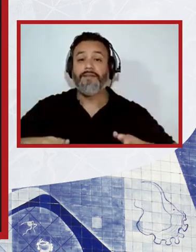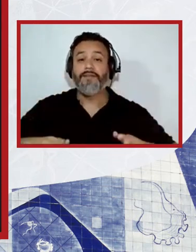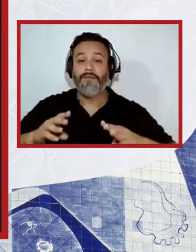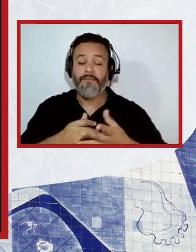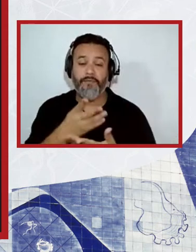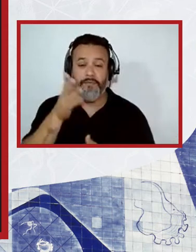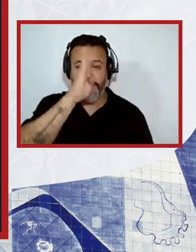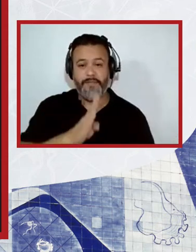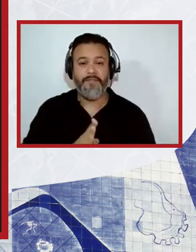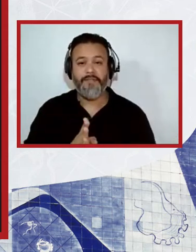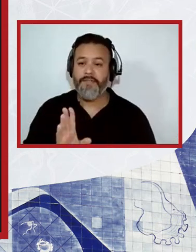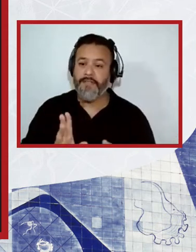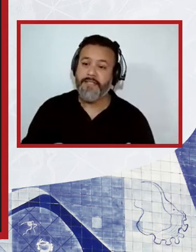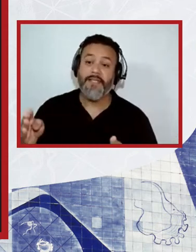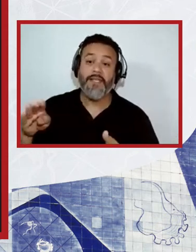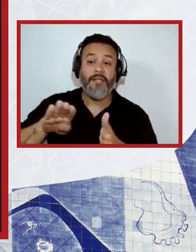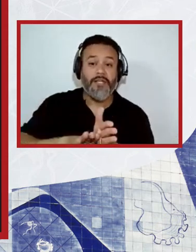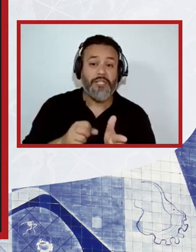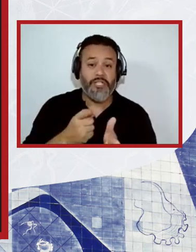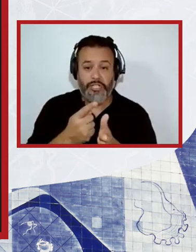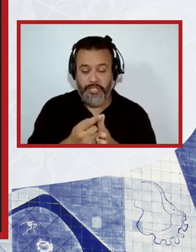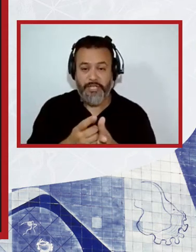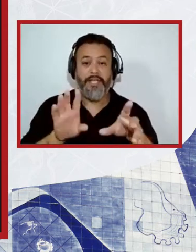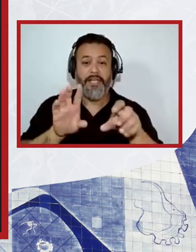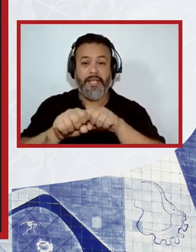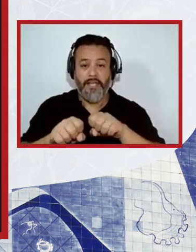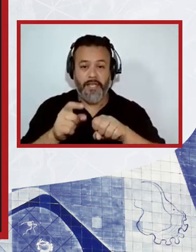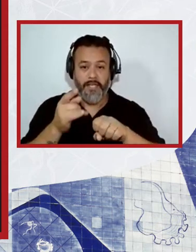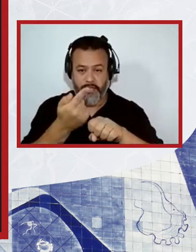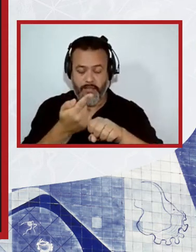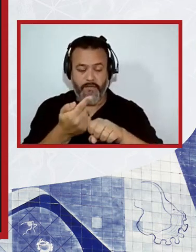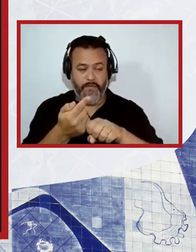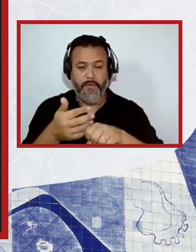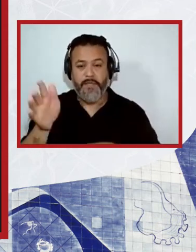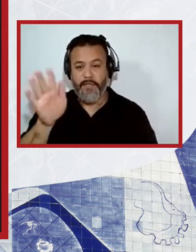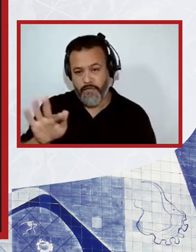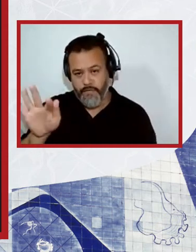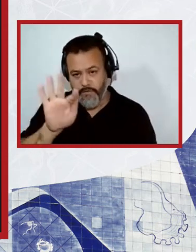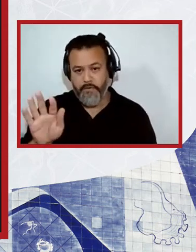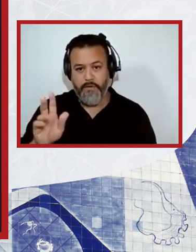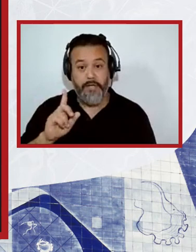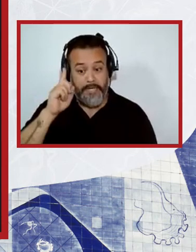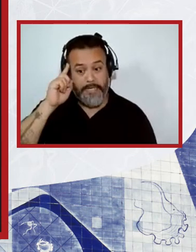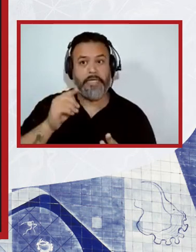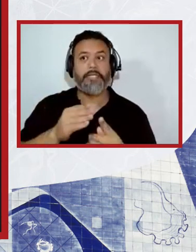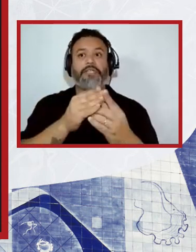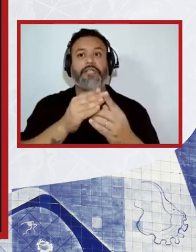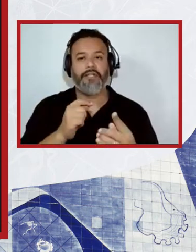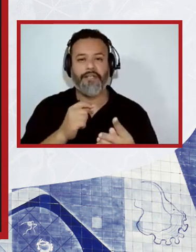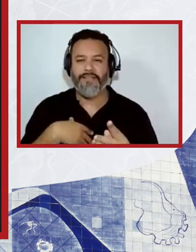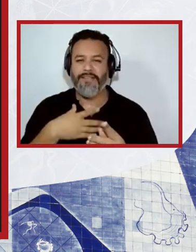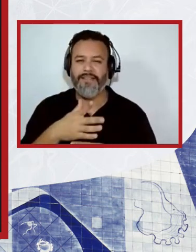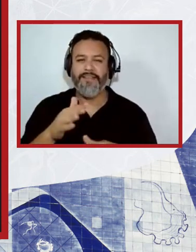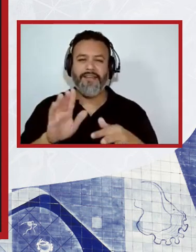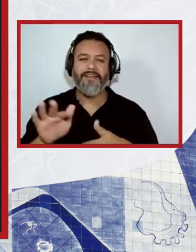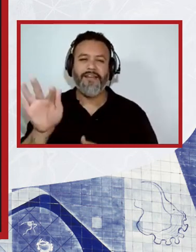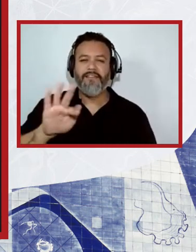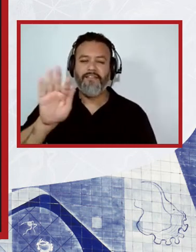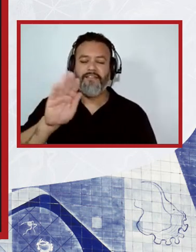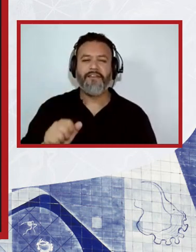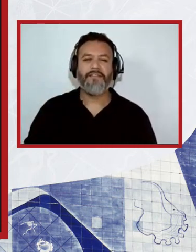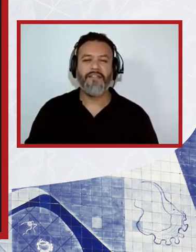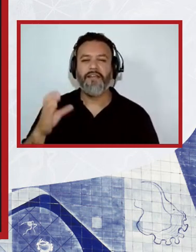graduação direto e fiz a minha faculdade de Ciências Biológicas